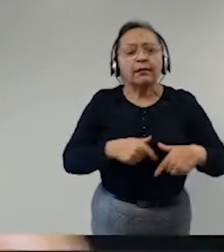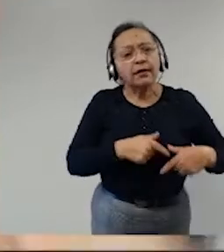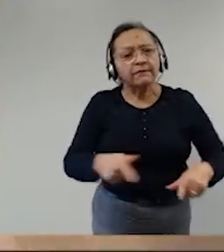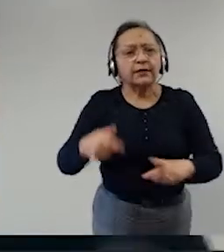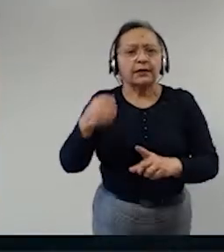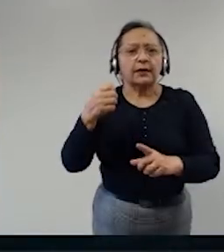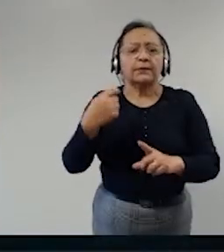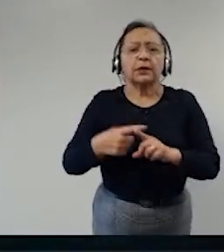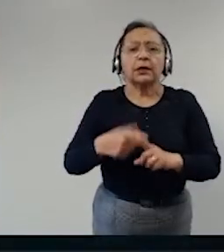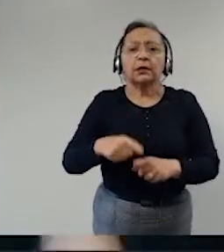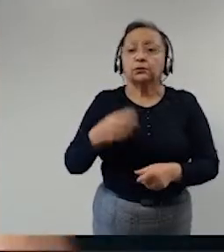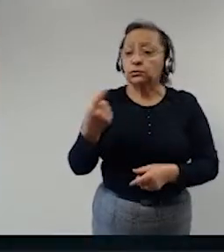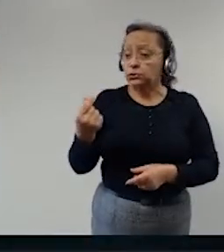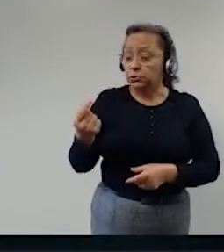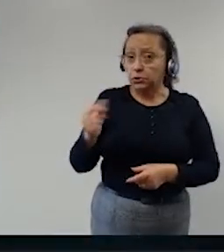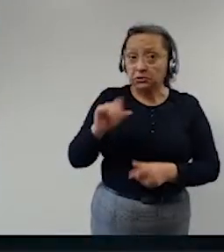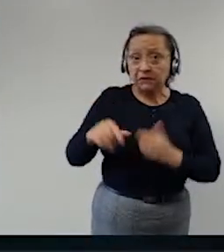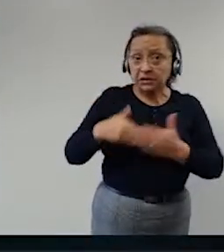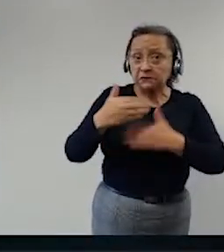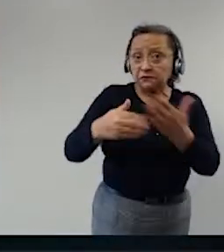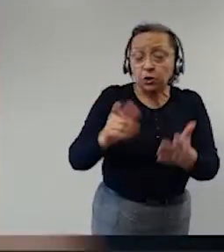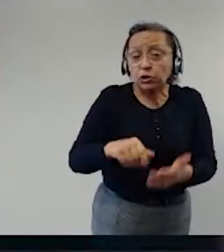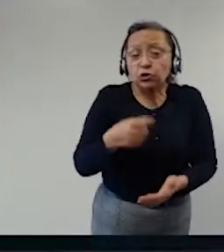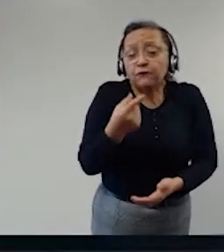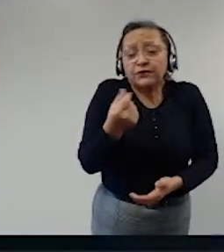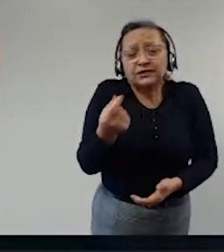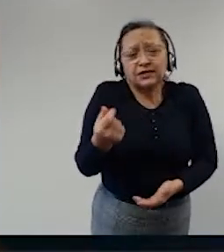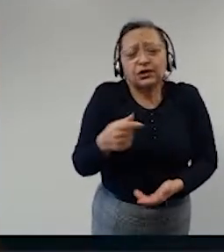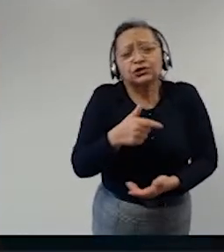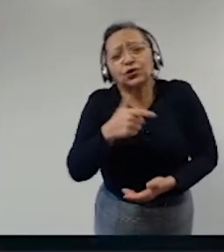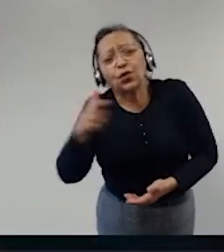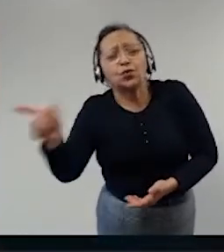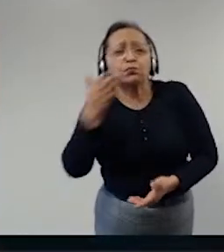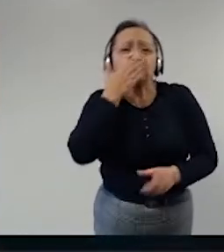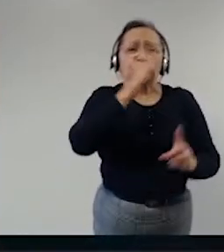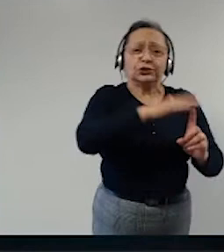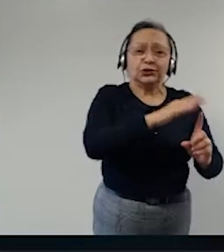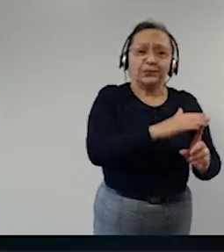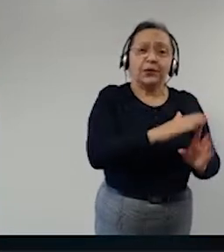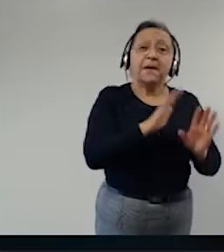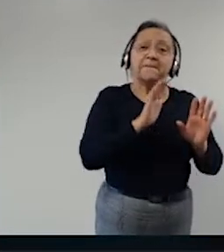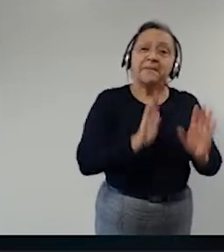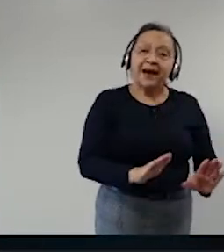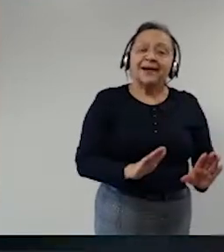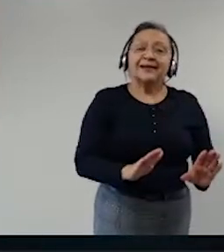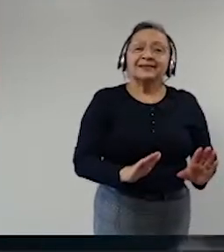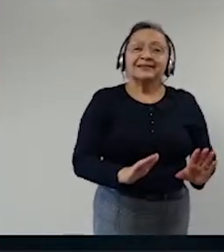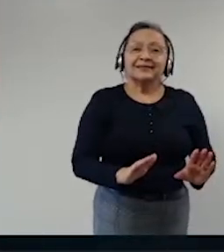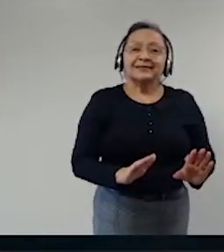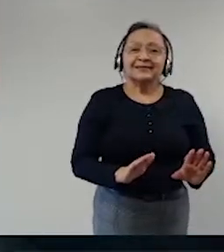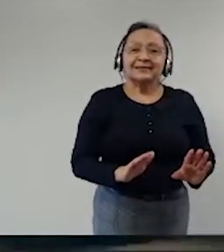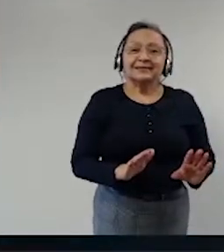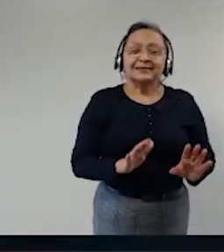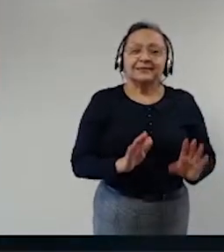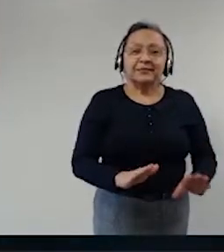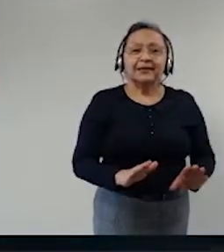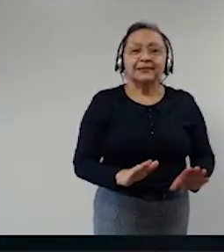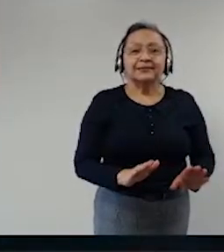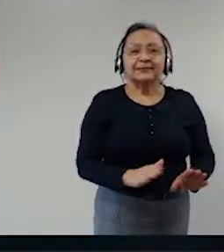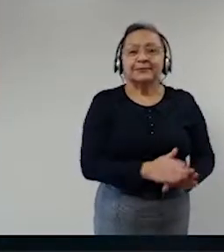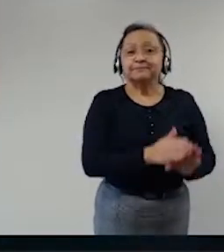o capital que isso vai nos devolver não é financeiro, ele é de outra ordem, mas para além dessa